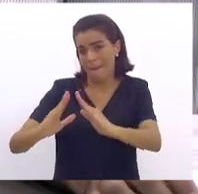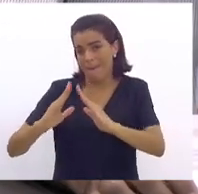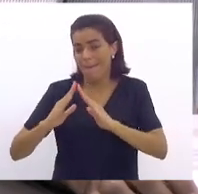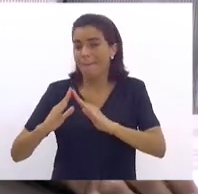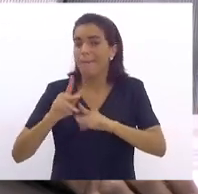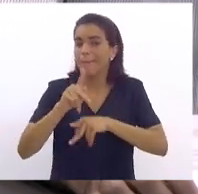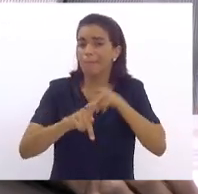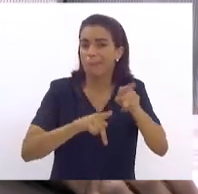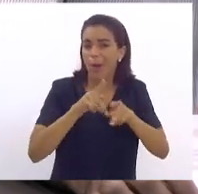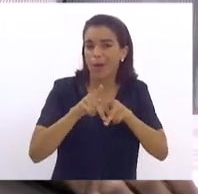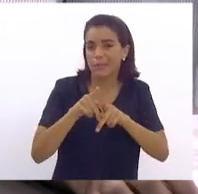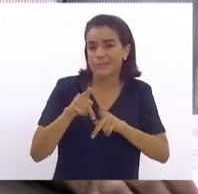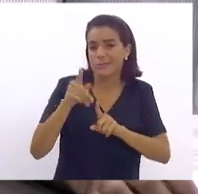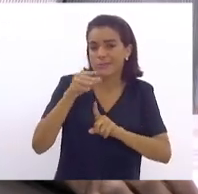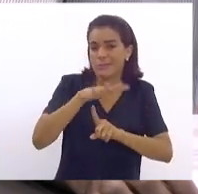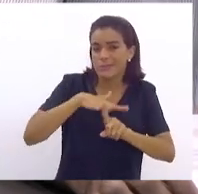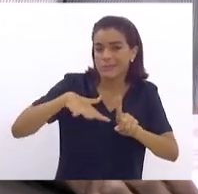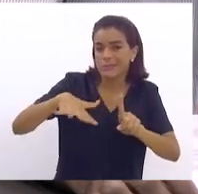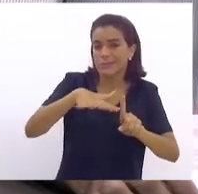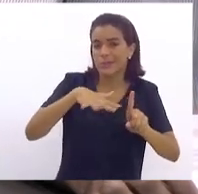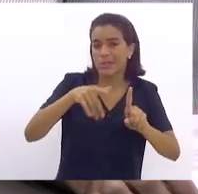renda. Agora,